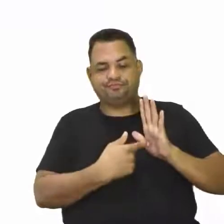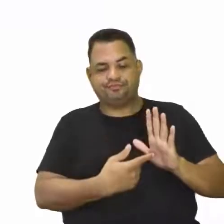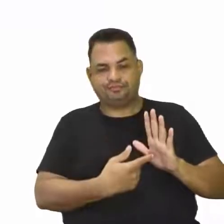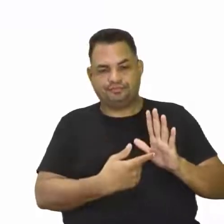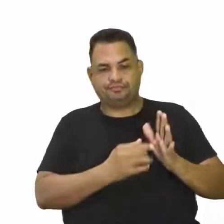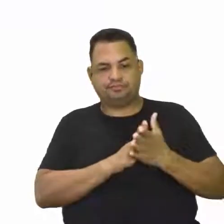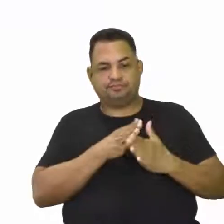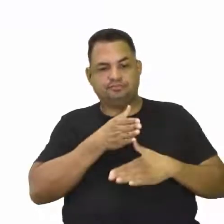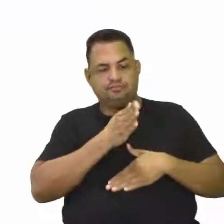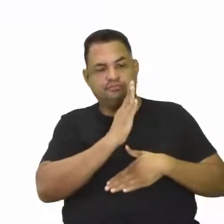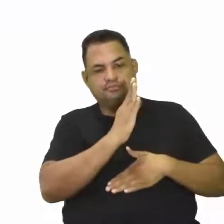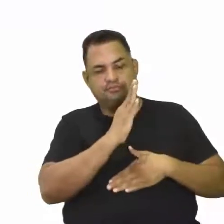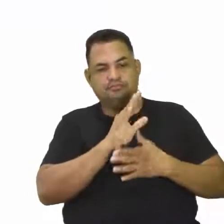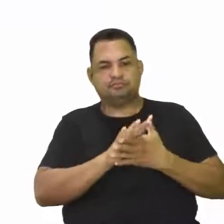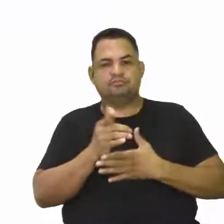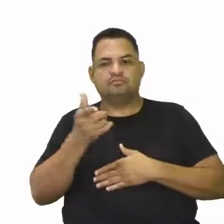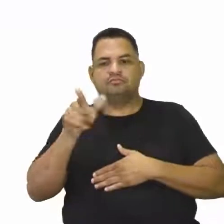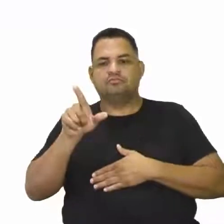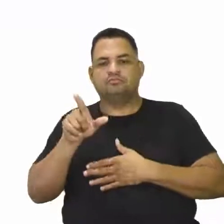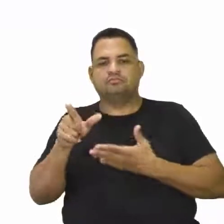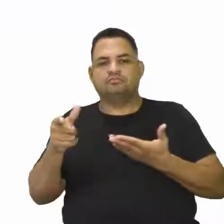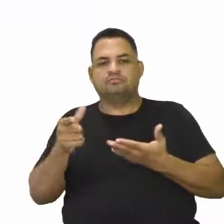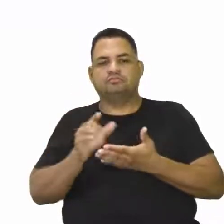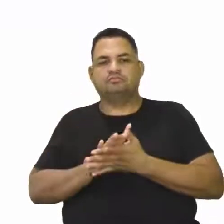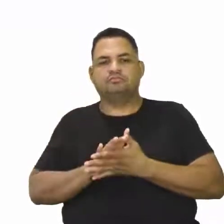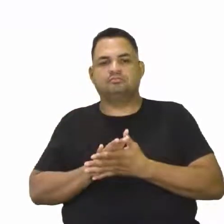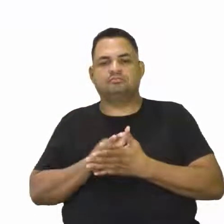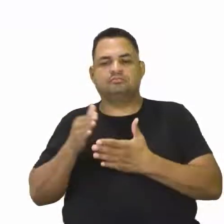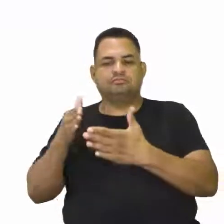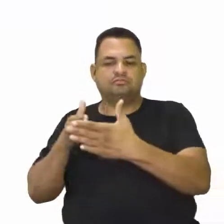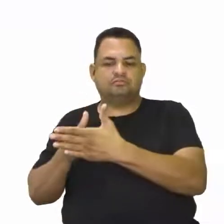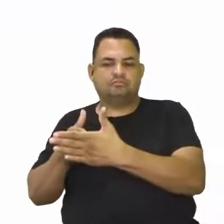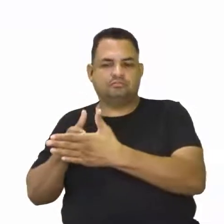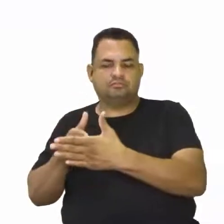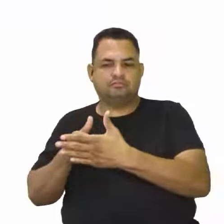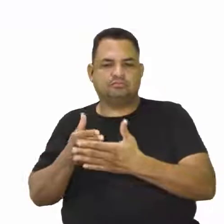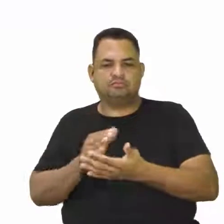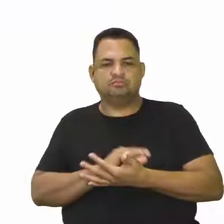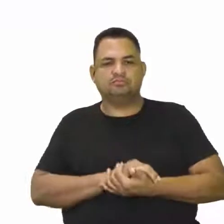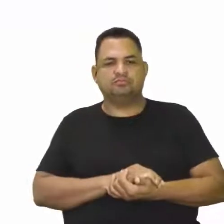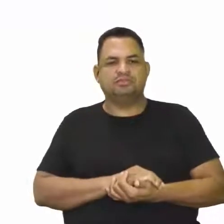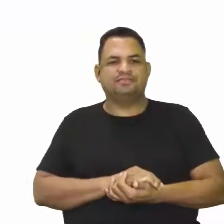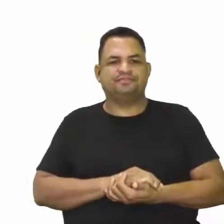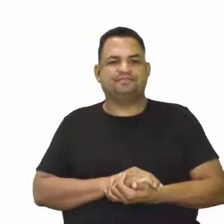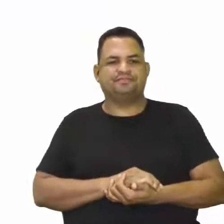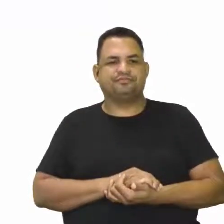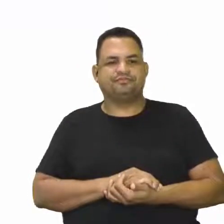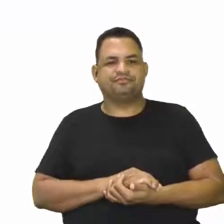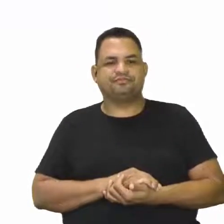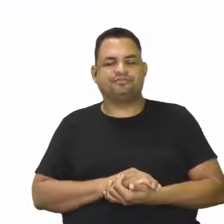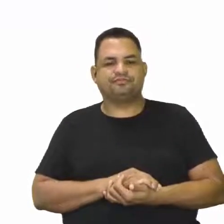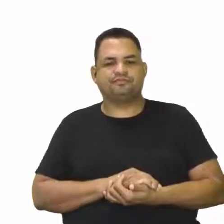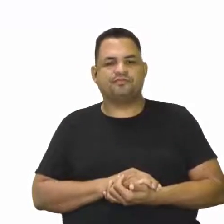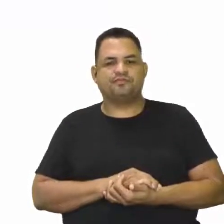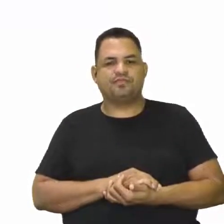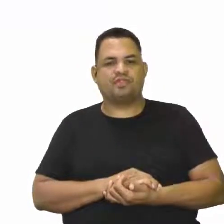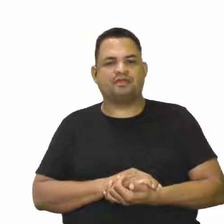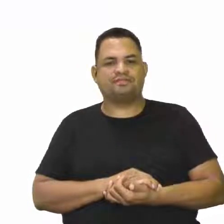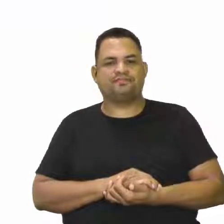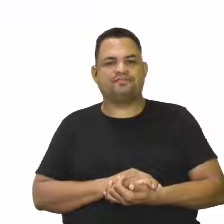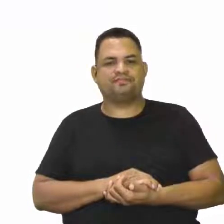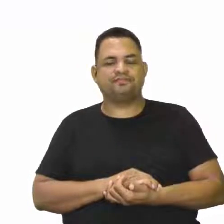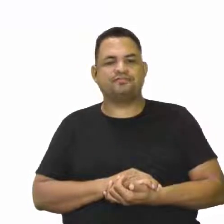indicar direção e o outro vai indicar limite. Vamos hacia el sur